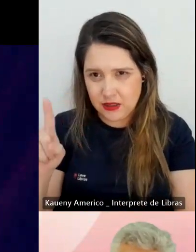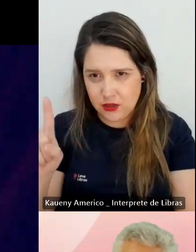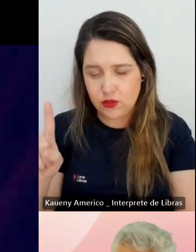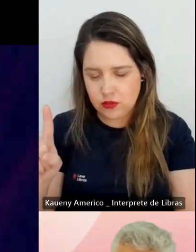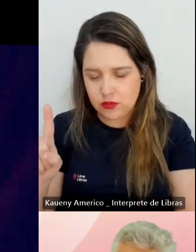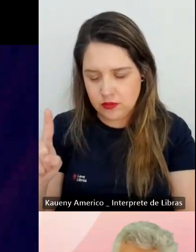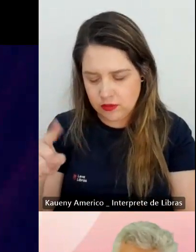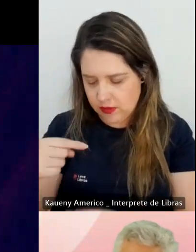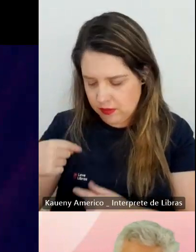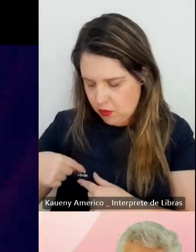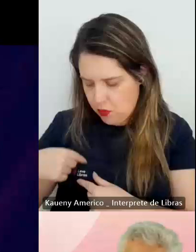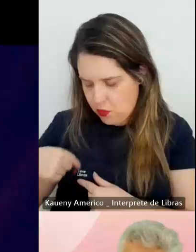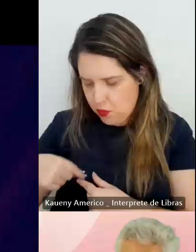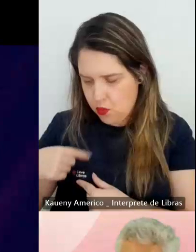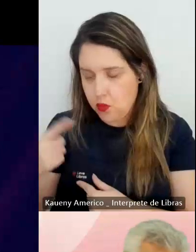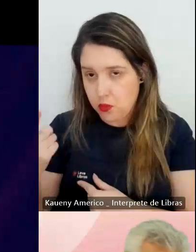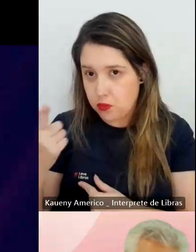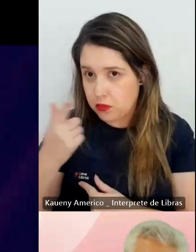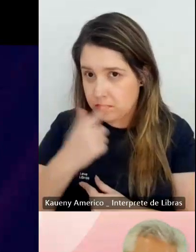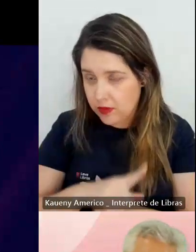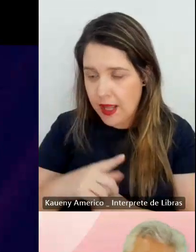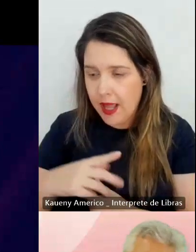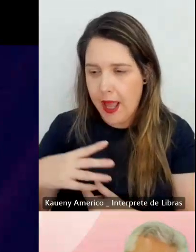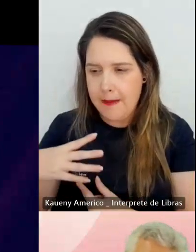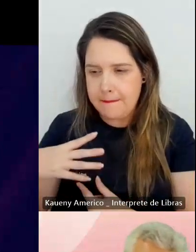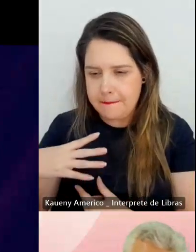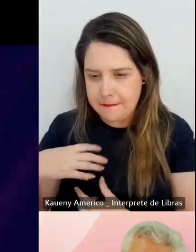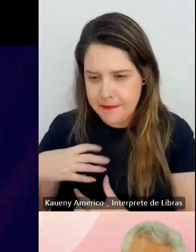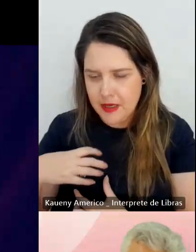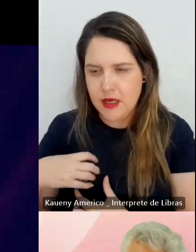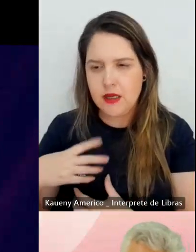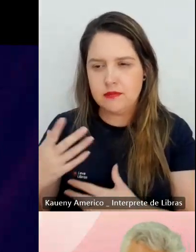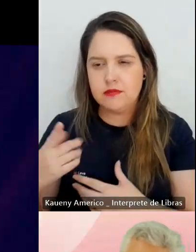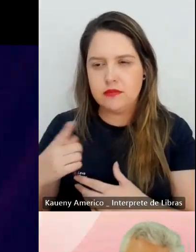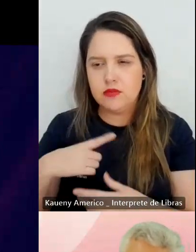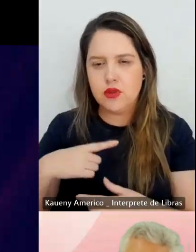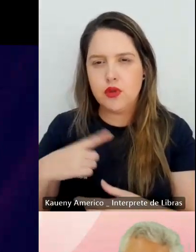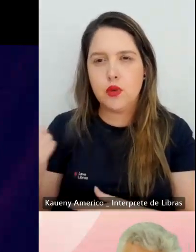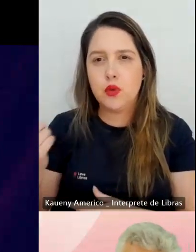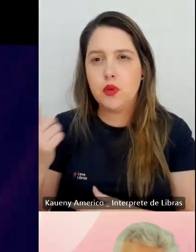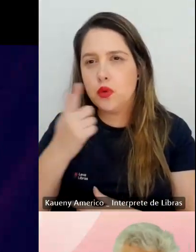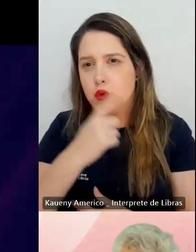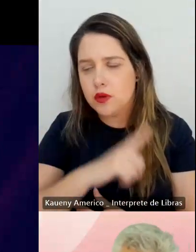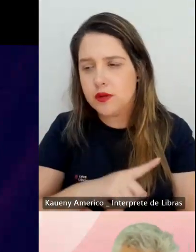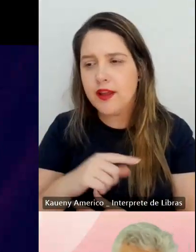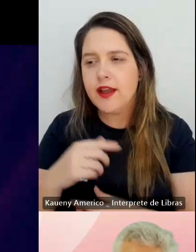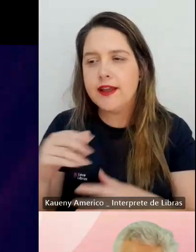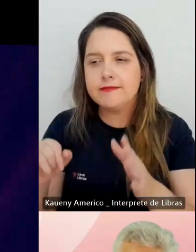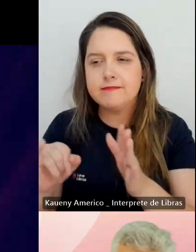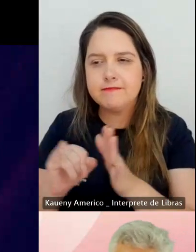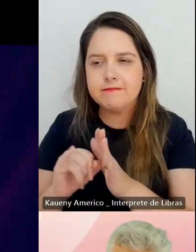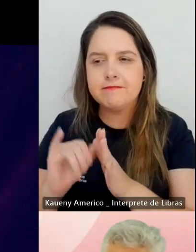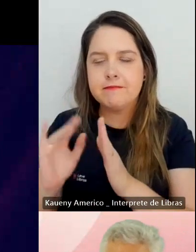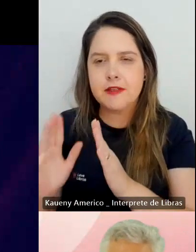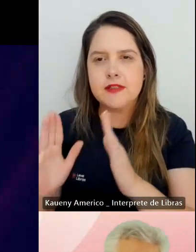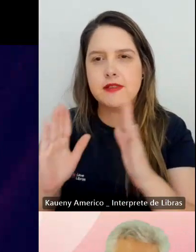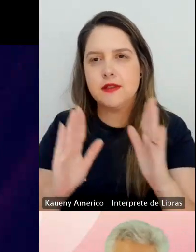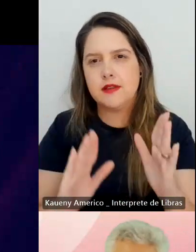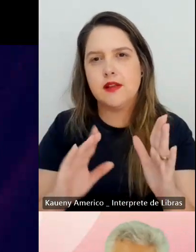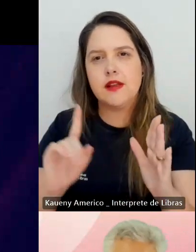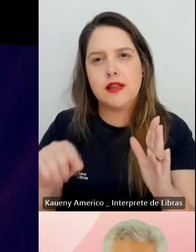amamentando, realmente a mama fica bem túrgida e a gente consegue realmente identificar esses vasos. Mas nesse momento